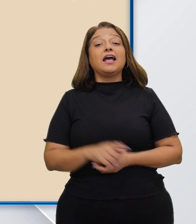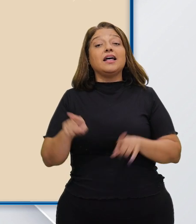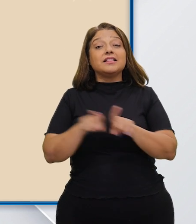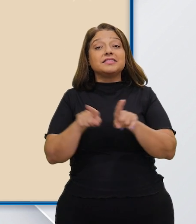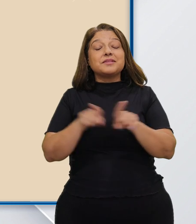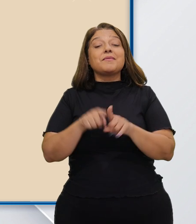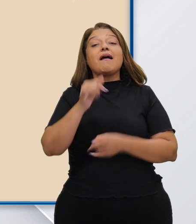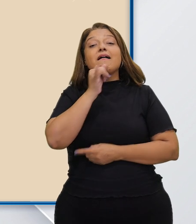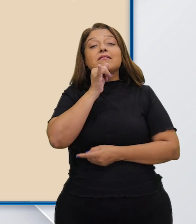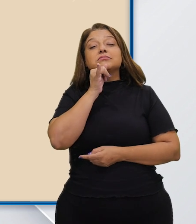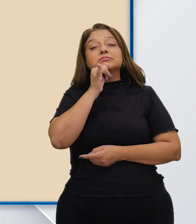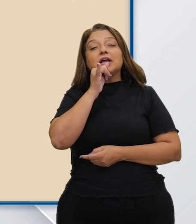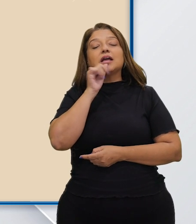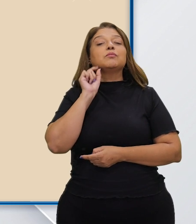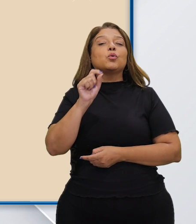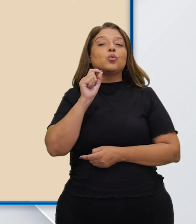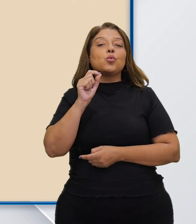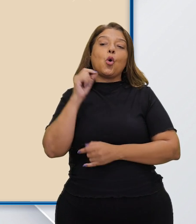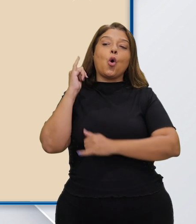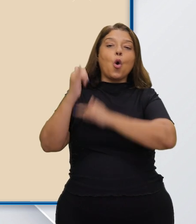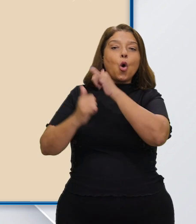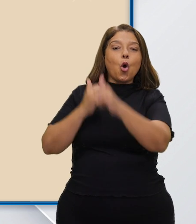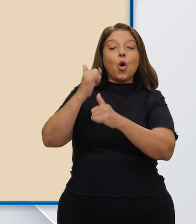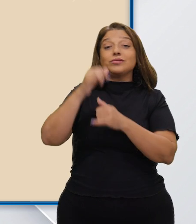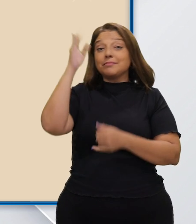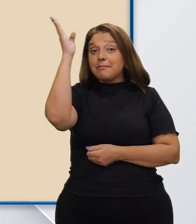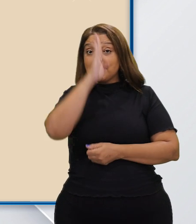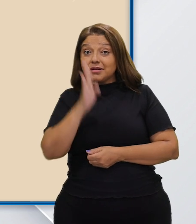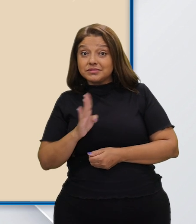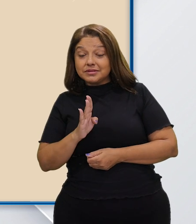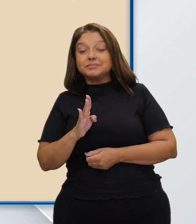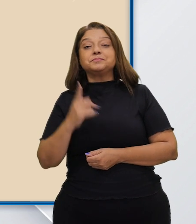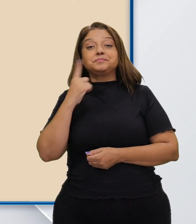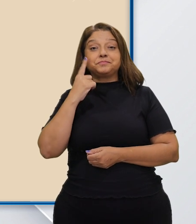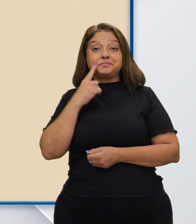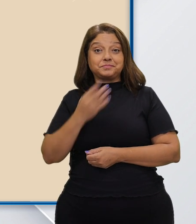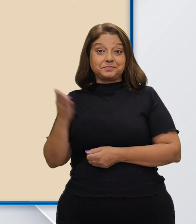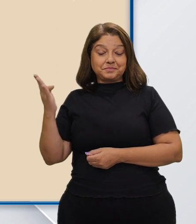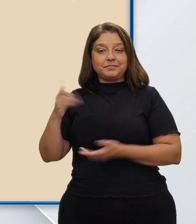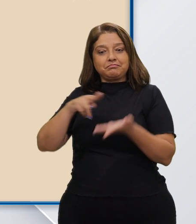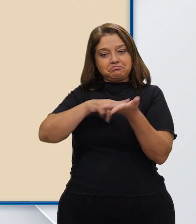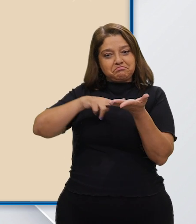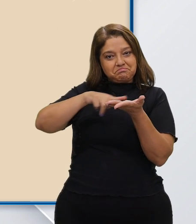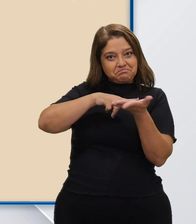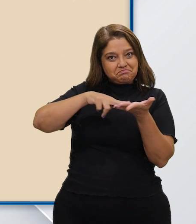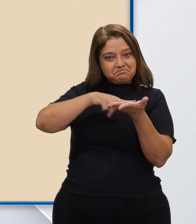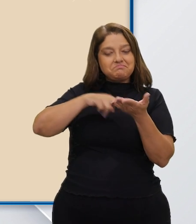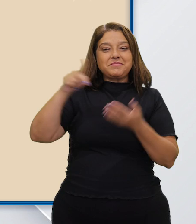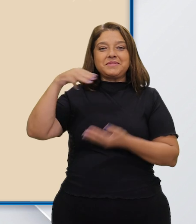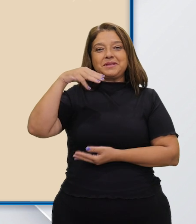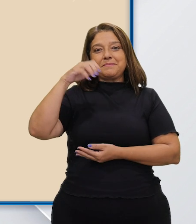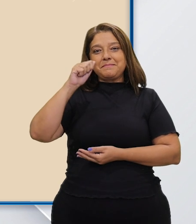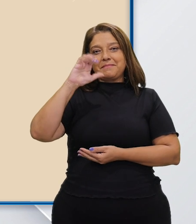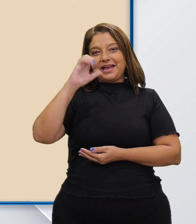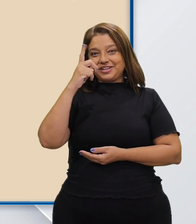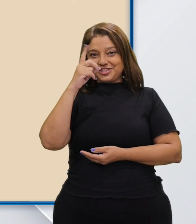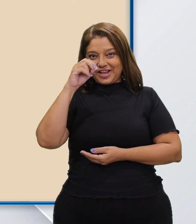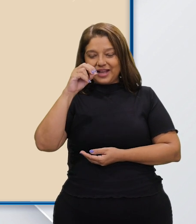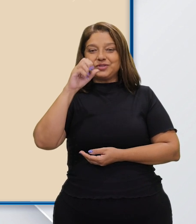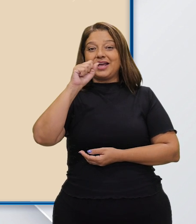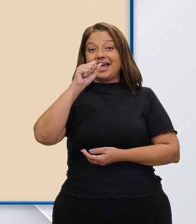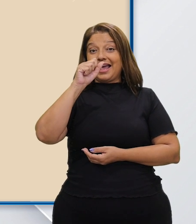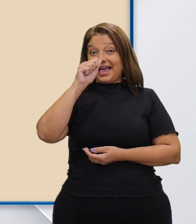alguns exemplos de contos brasileiros. Nós temos A Cartomante, de Machado de Assis,